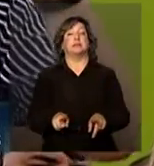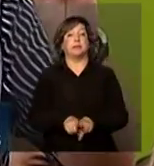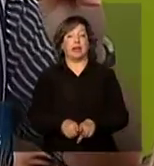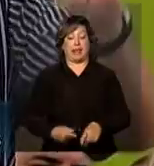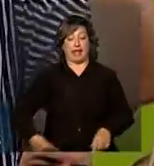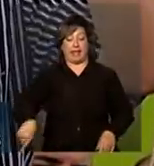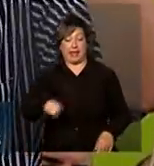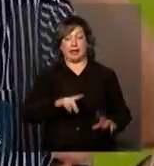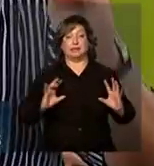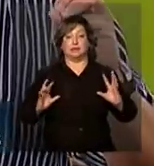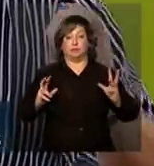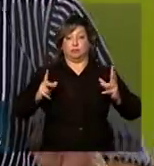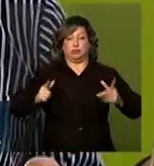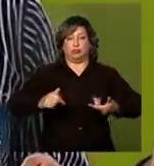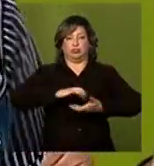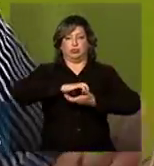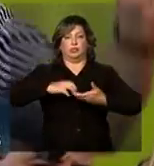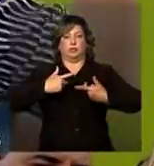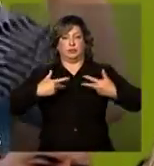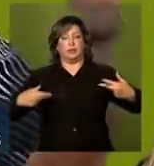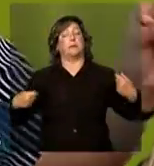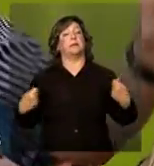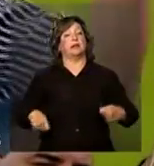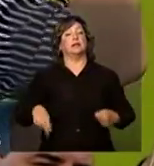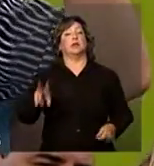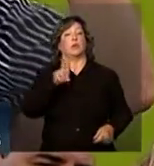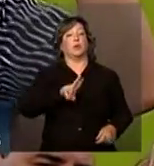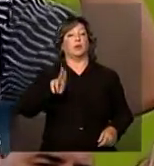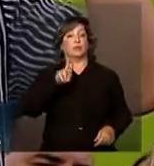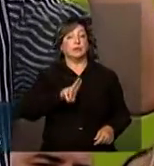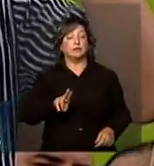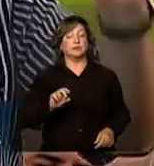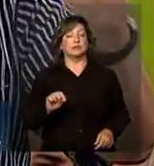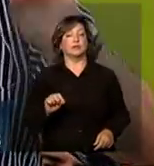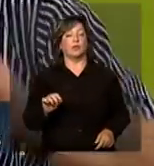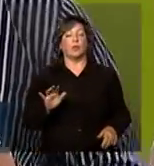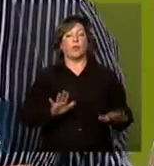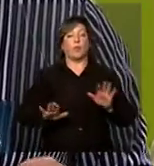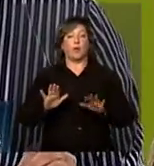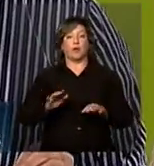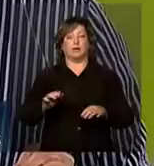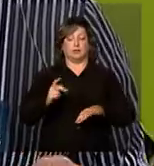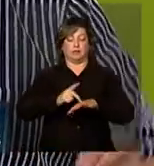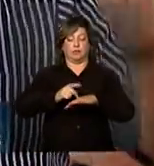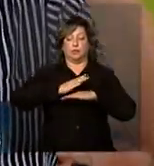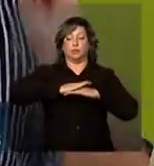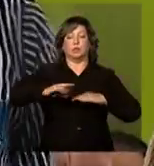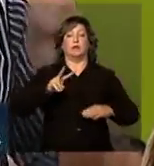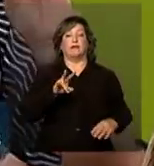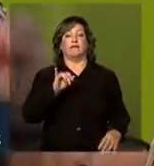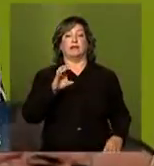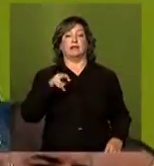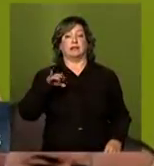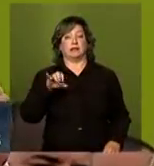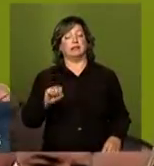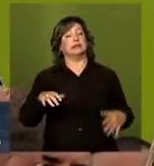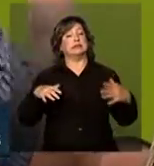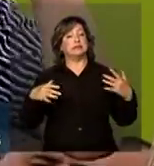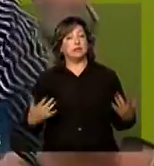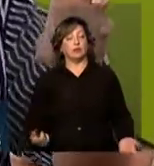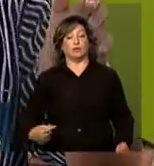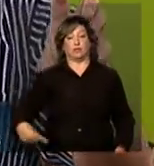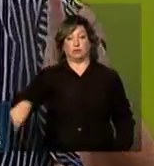estas máquinas têm que ser utilizadas para as para o cuidado das estradas vicinais portanto prefeitos e